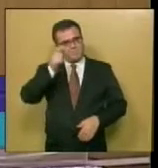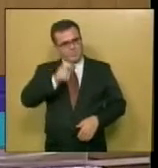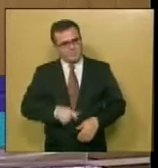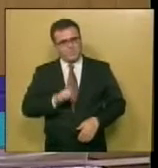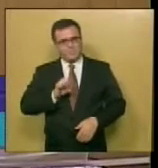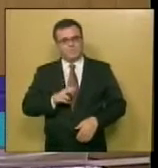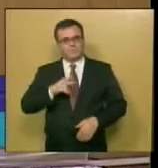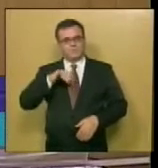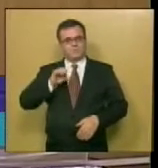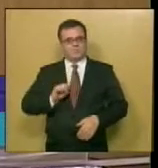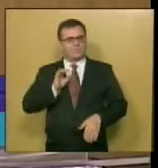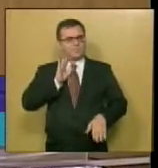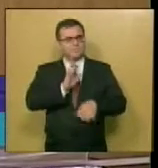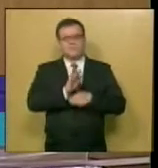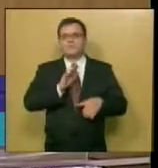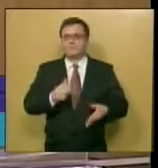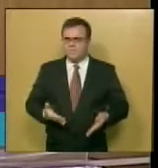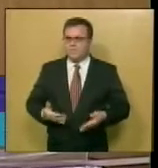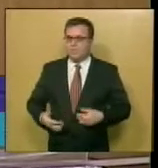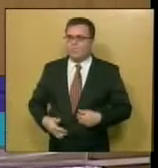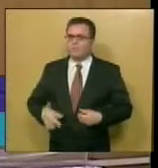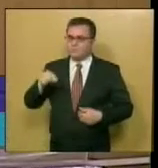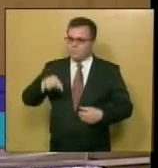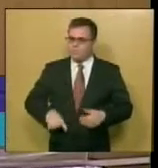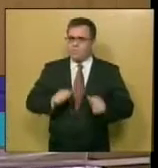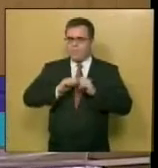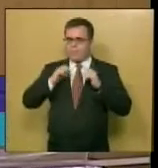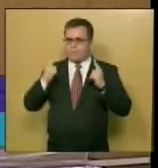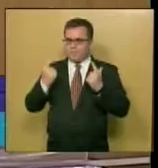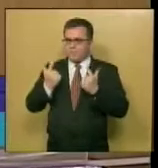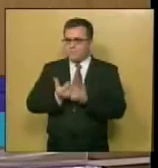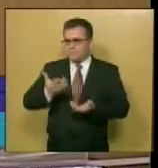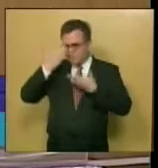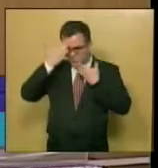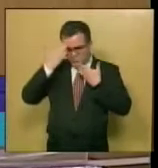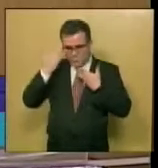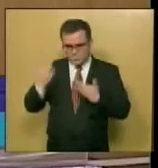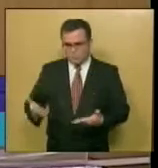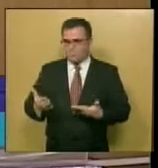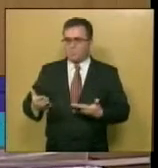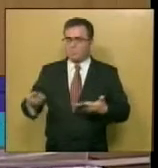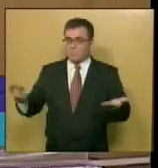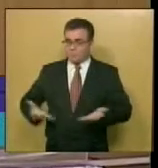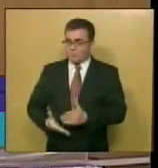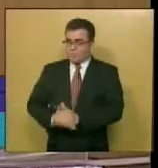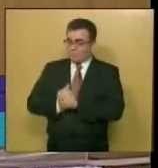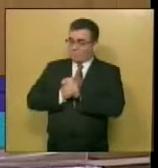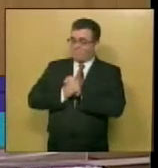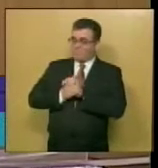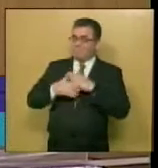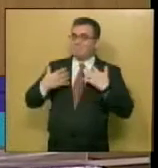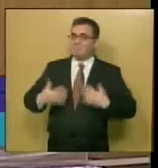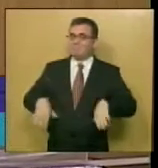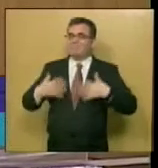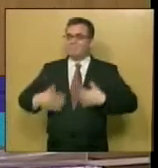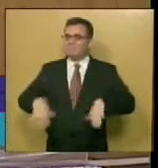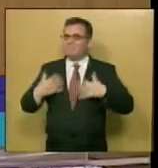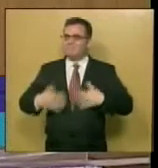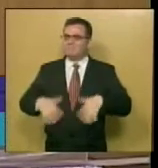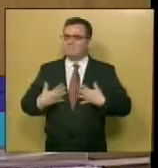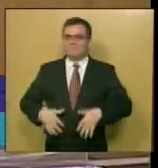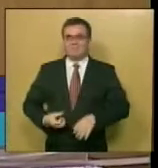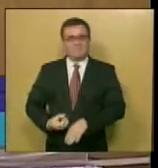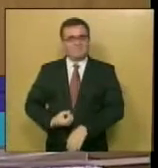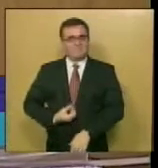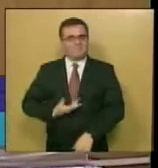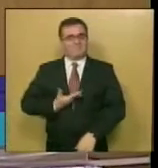município e para Sergipe. A esta casa, nossa gratidão e reconhecimento por essa honraria, que se reveste de emoção e